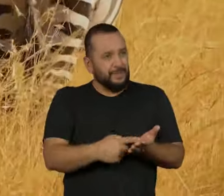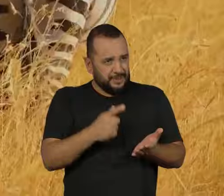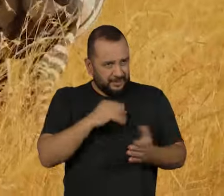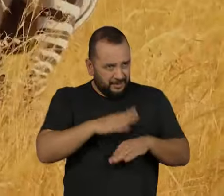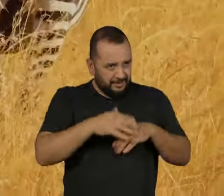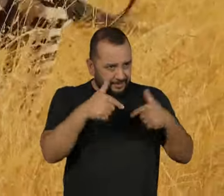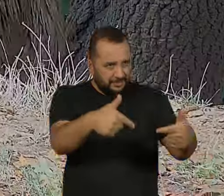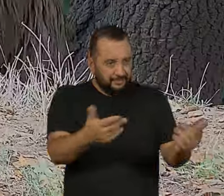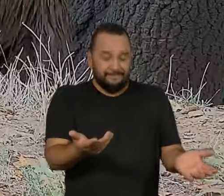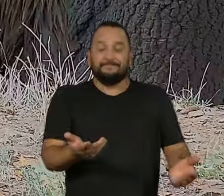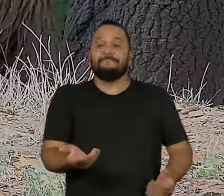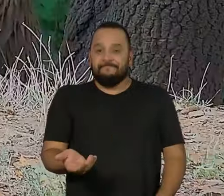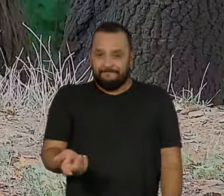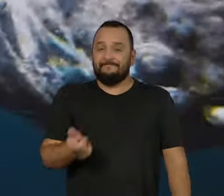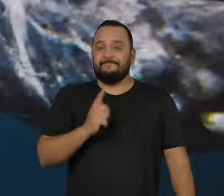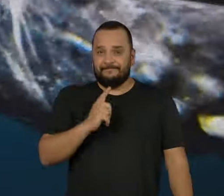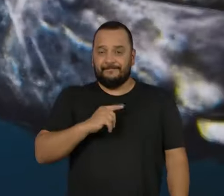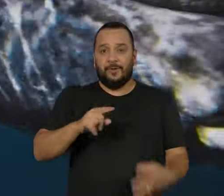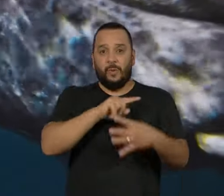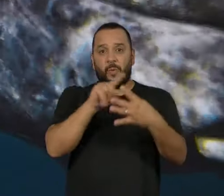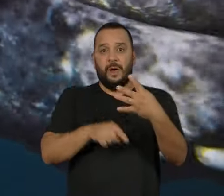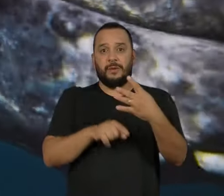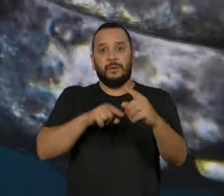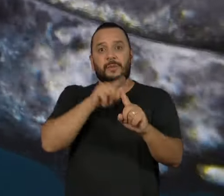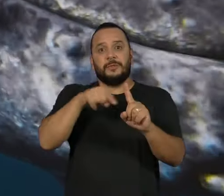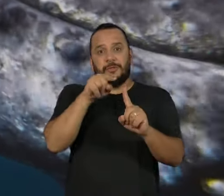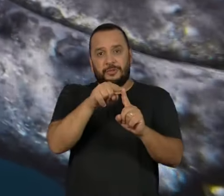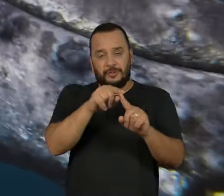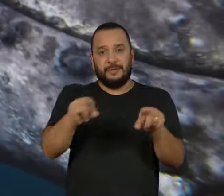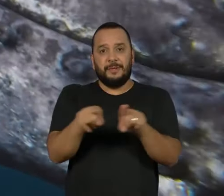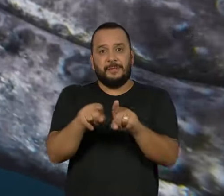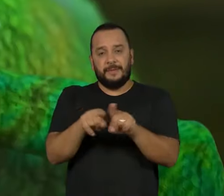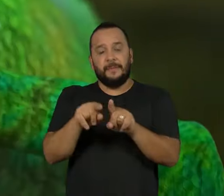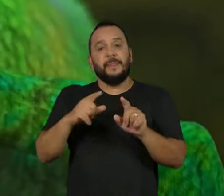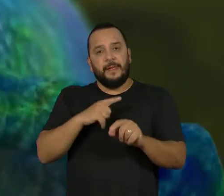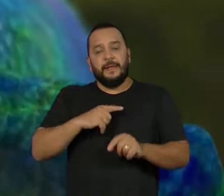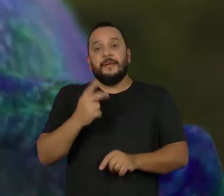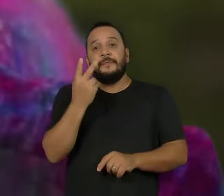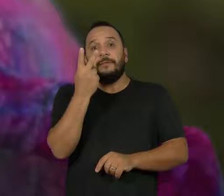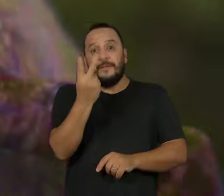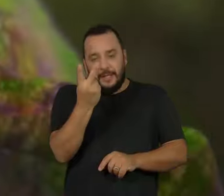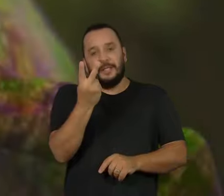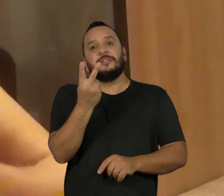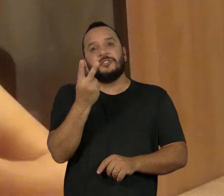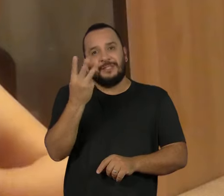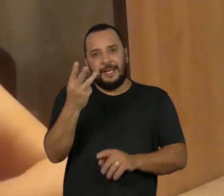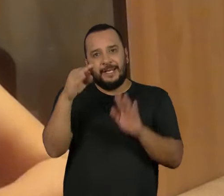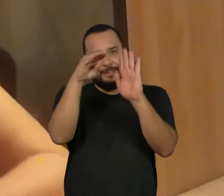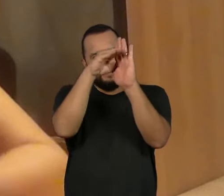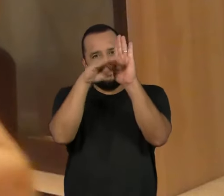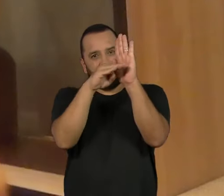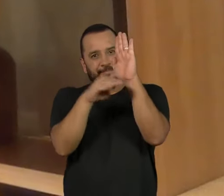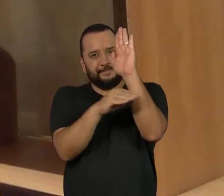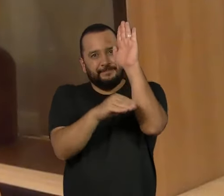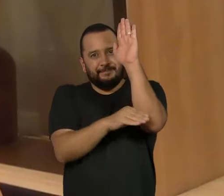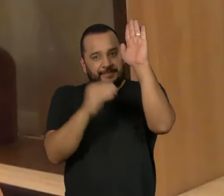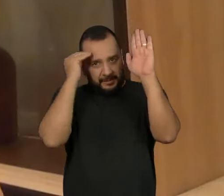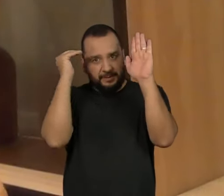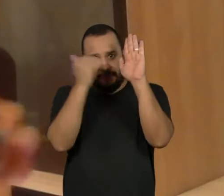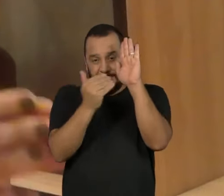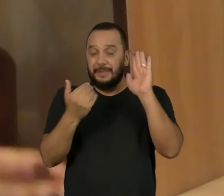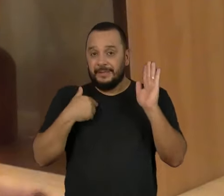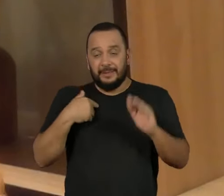foram estabelecidos 4 objetivos e 23 metas. Ele é realizado através do estabelecimento de cada